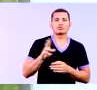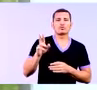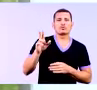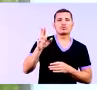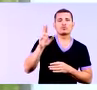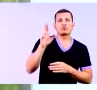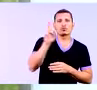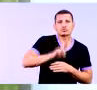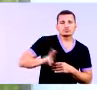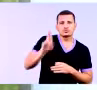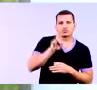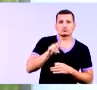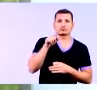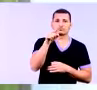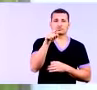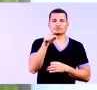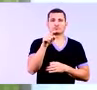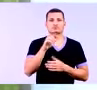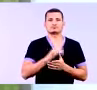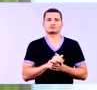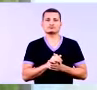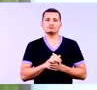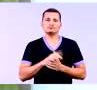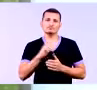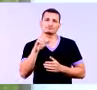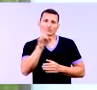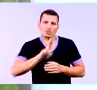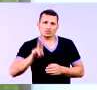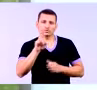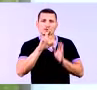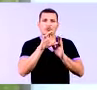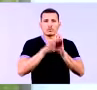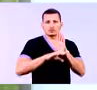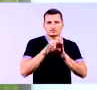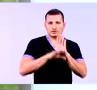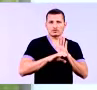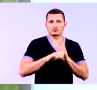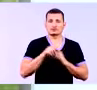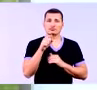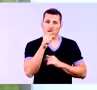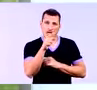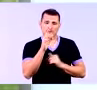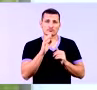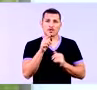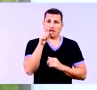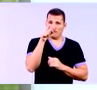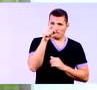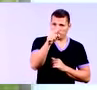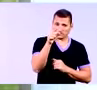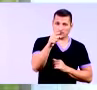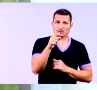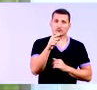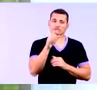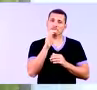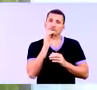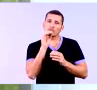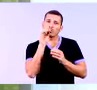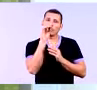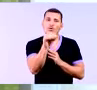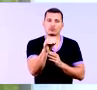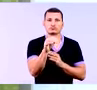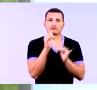você, usuário, pois o conceito, a conceituação dele é que você forneça informação. Então, se